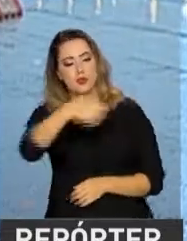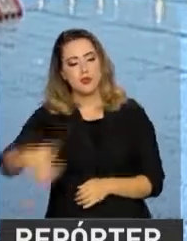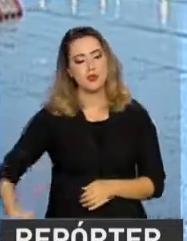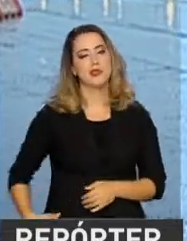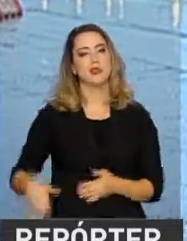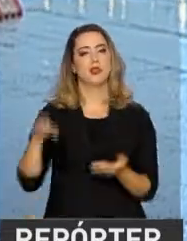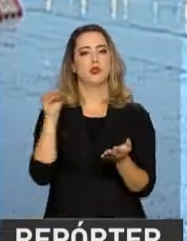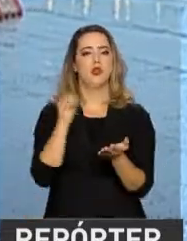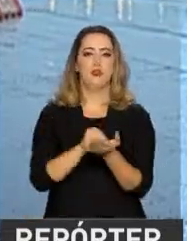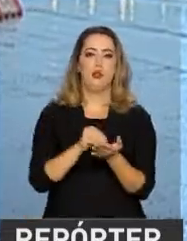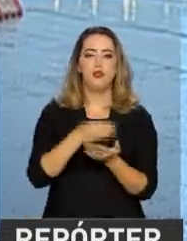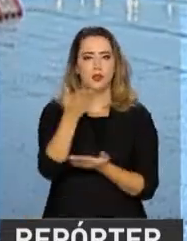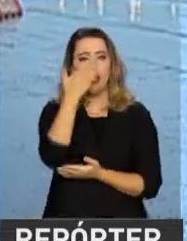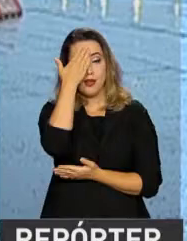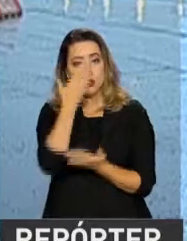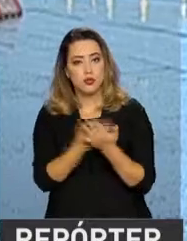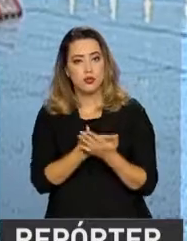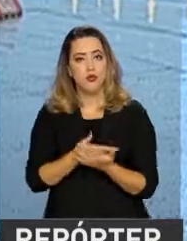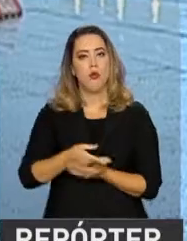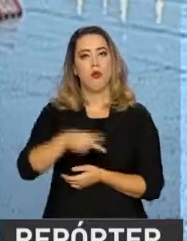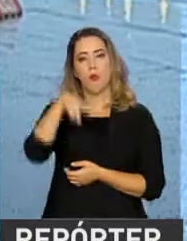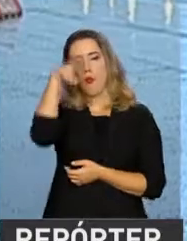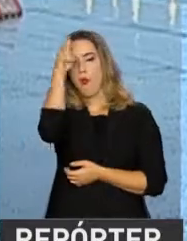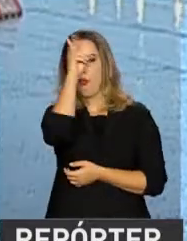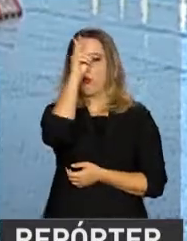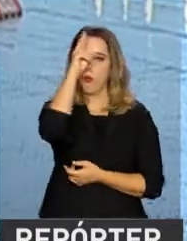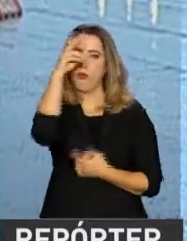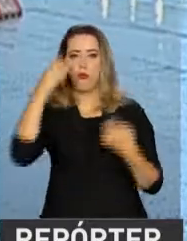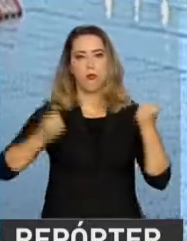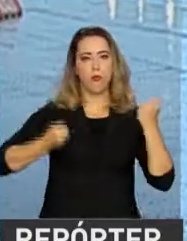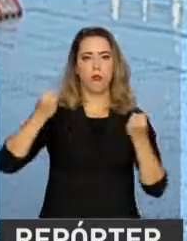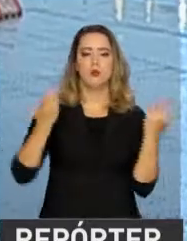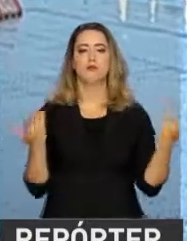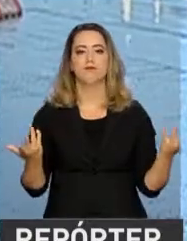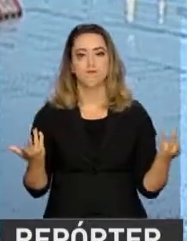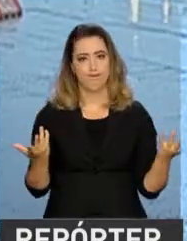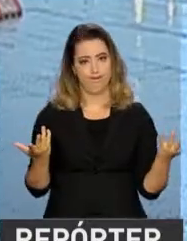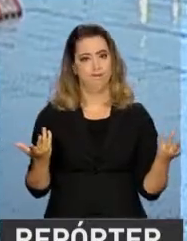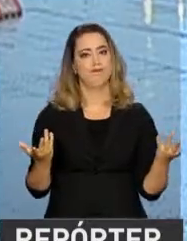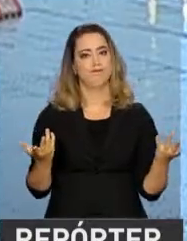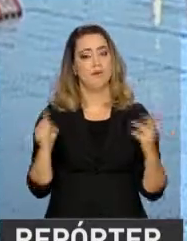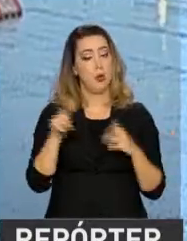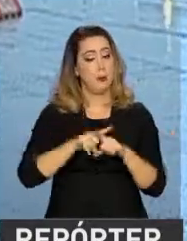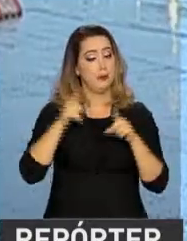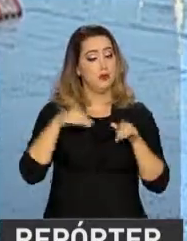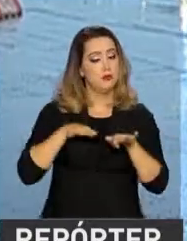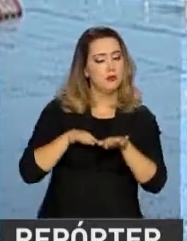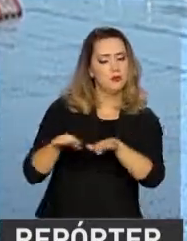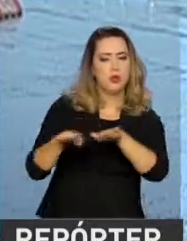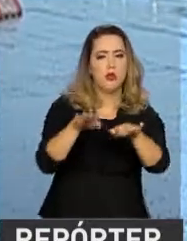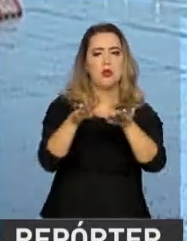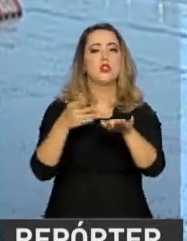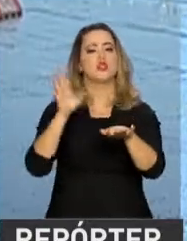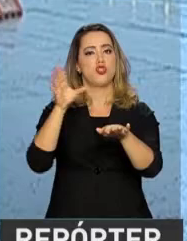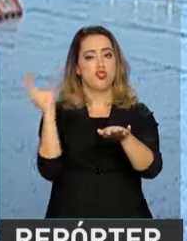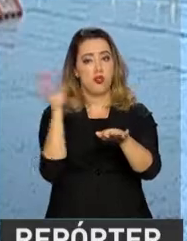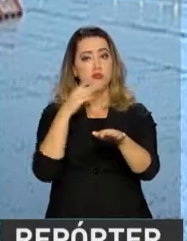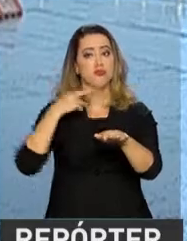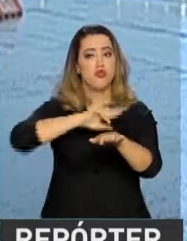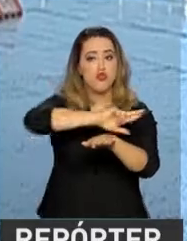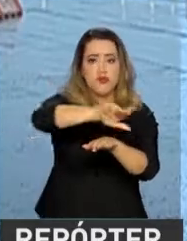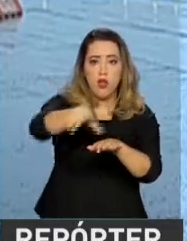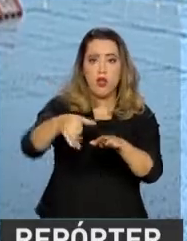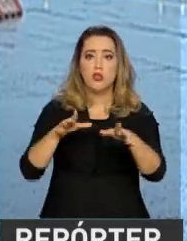e acredita dirigir embriagado e se nas estradas o movimento já é intenso nos aeroportos não é